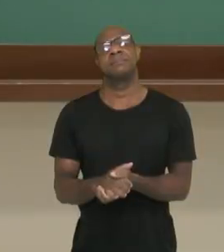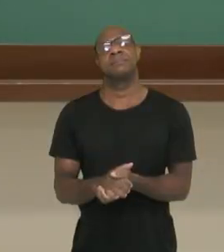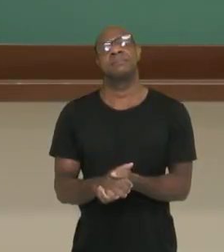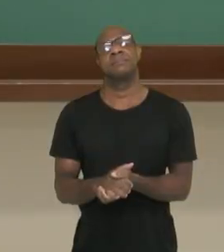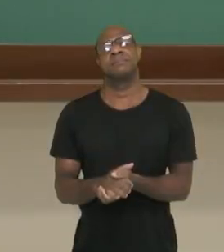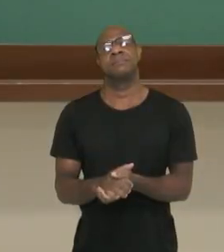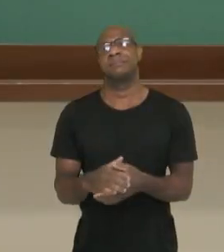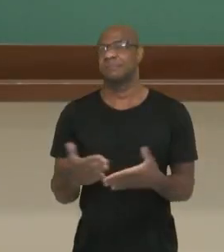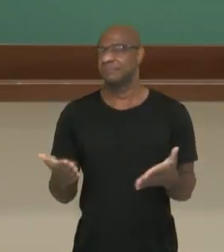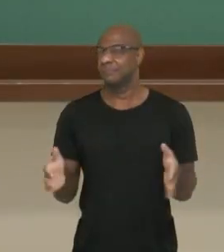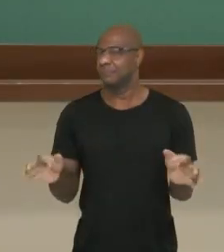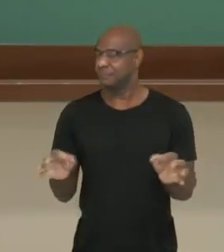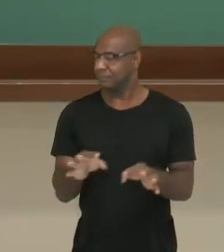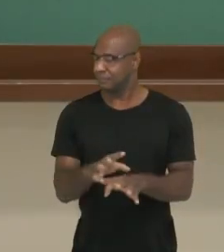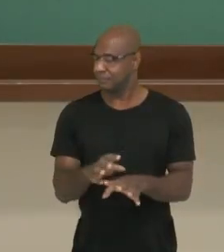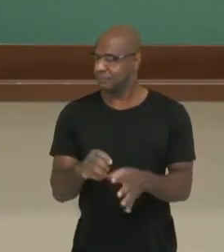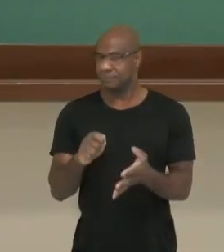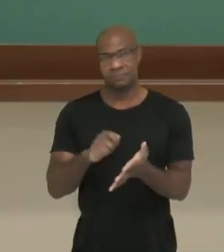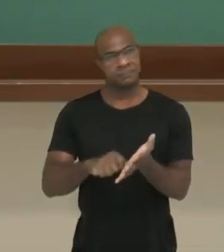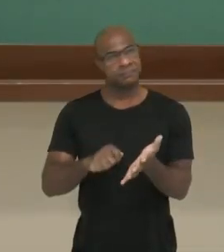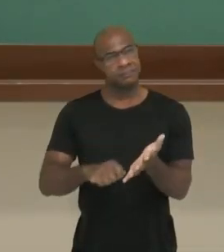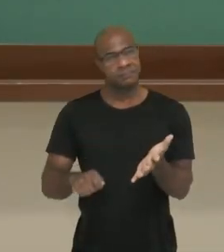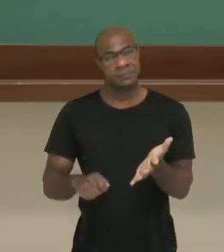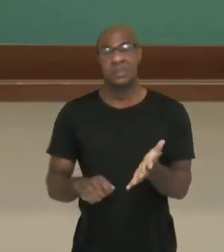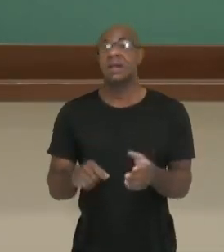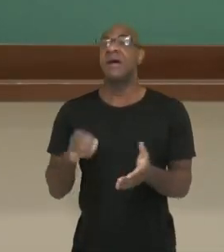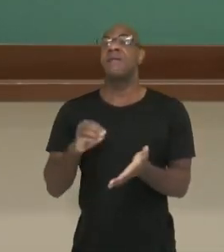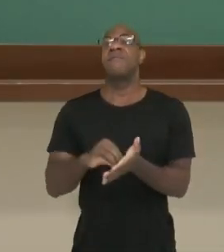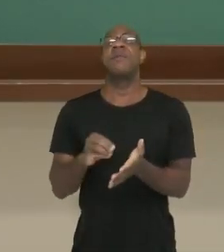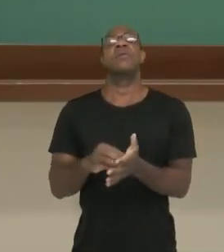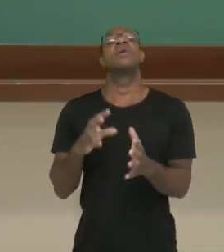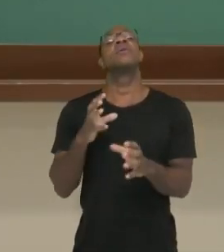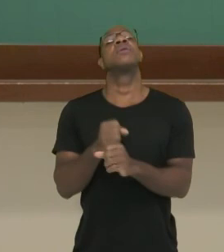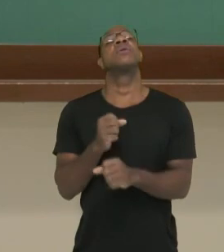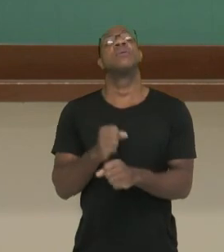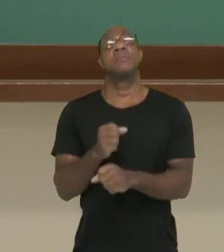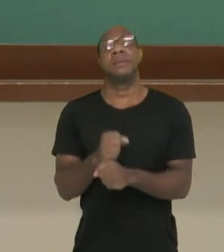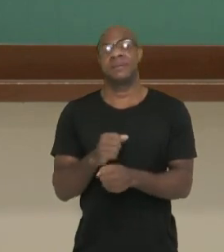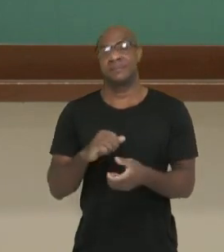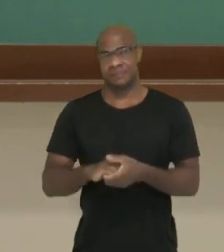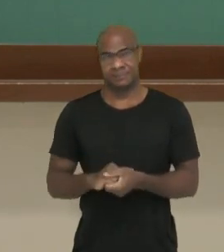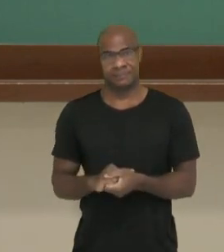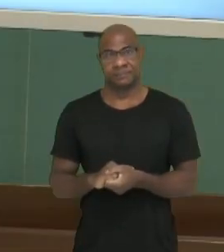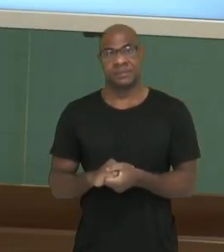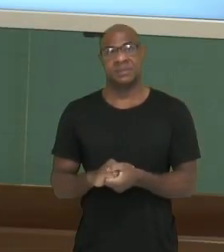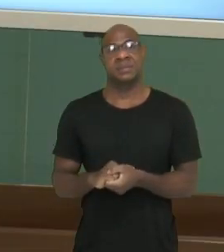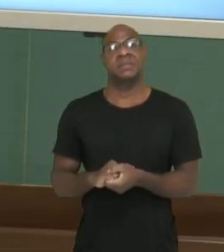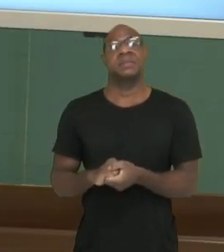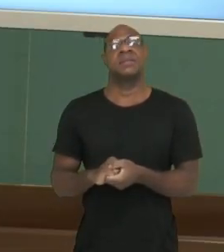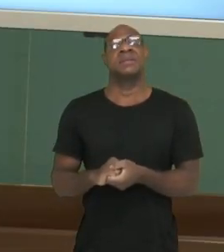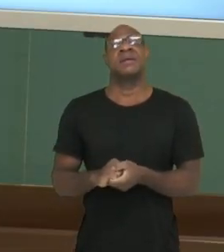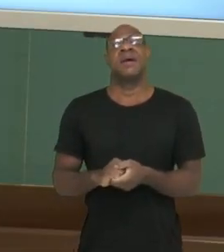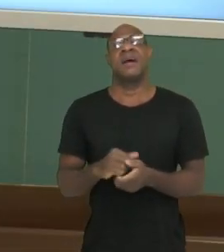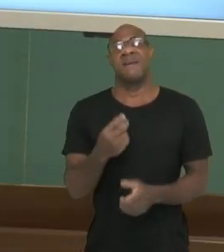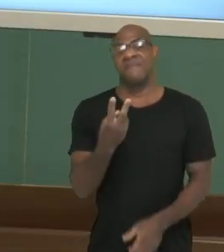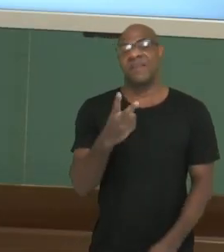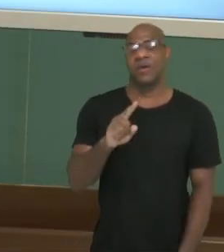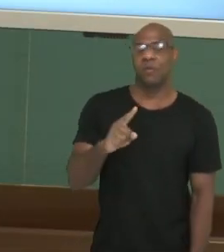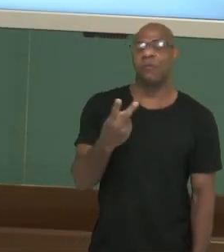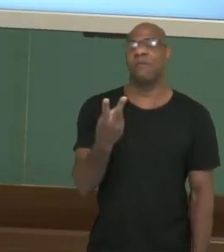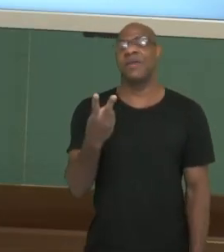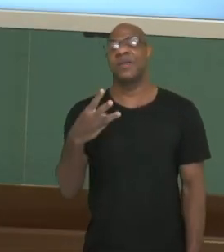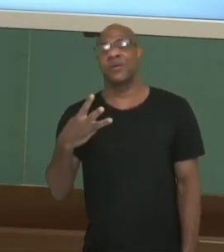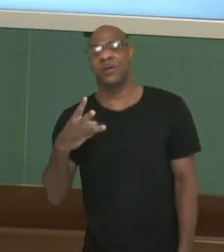Ótimo, registradas as contas, agora falta a gente somar esses 4 valores. Então, se nós somarmos V1, V2, V3 e